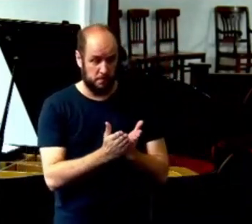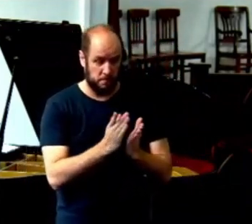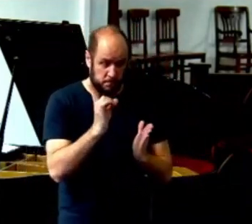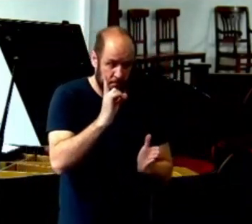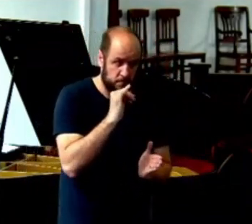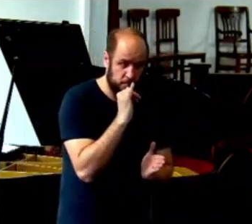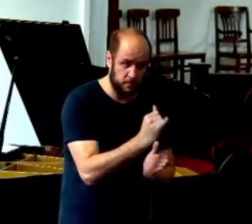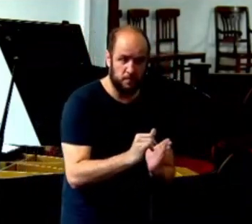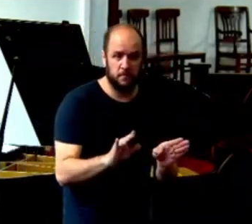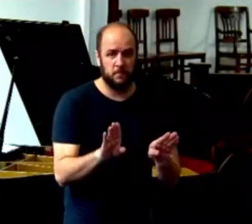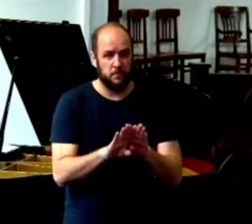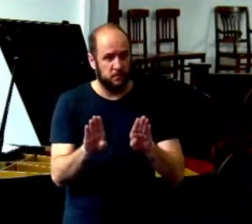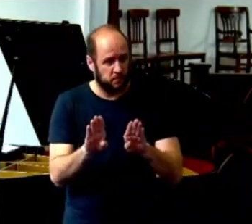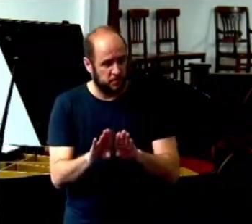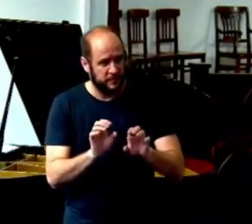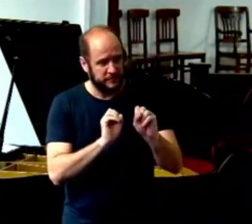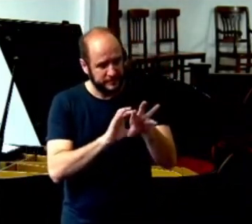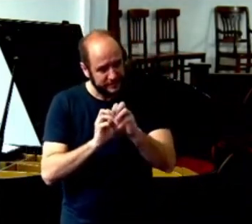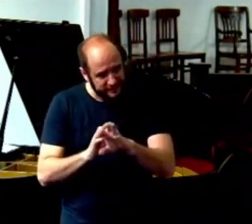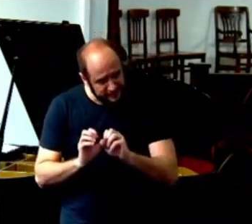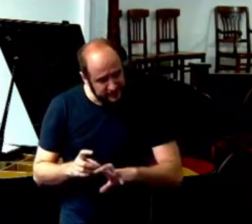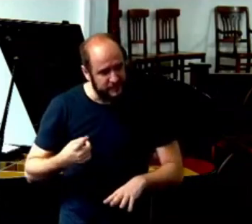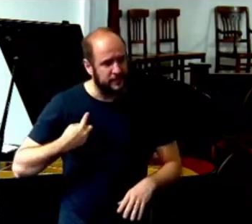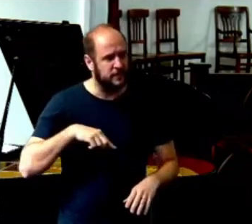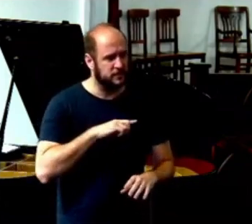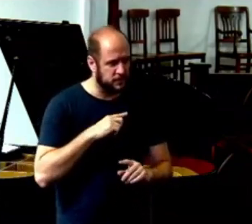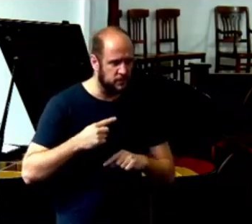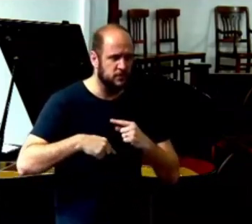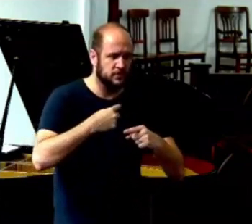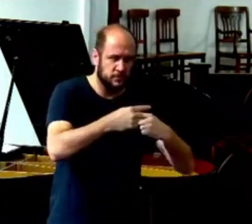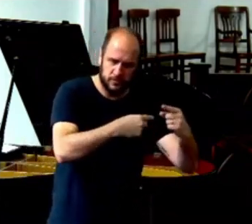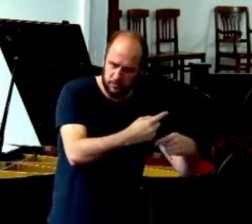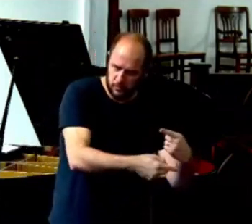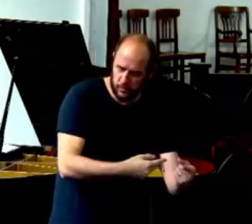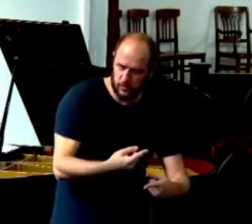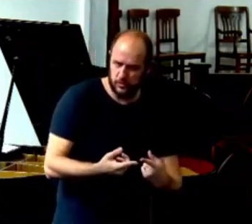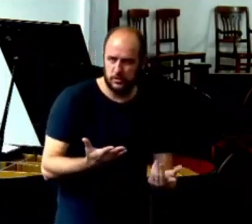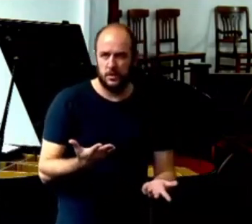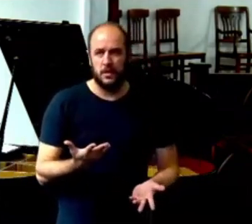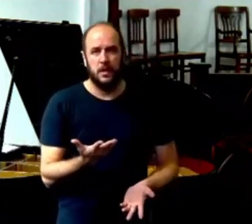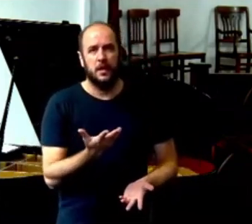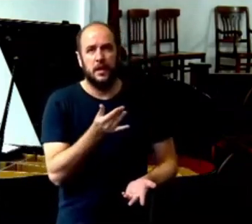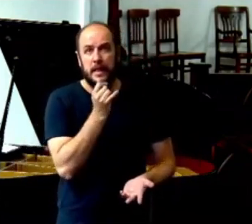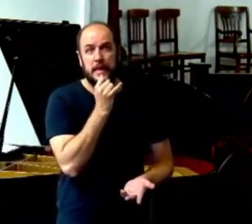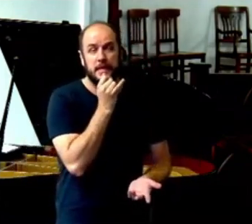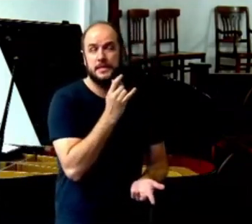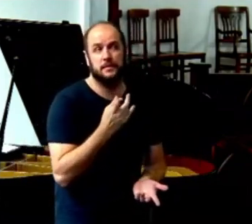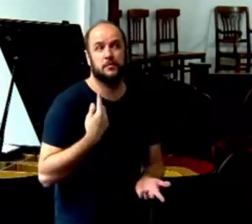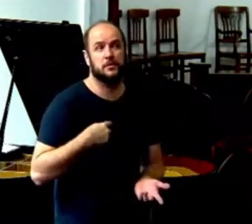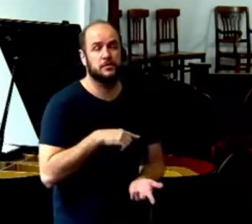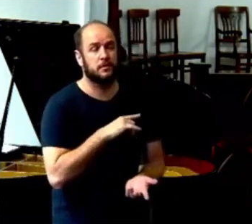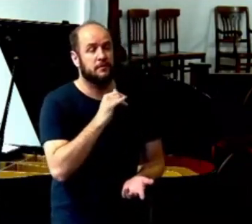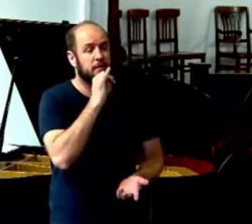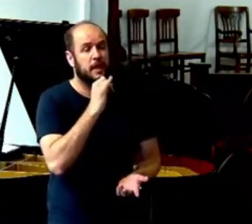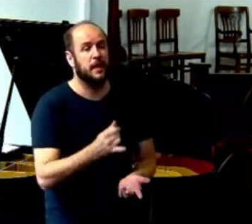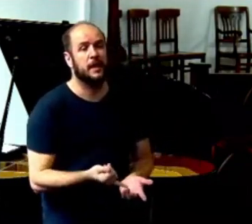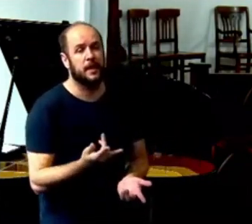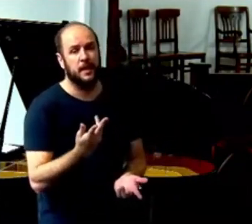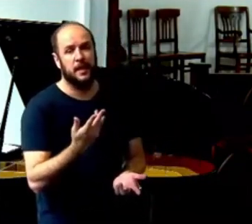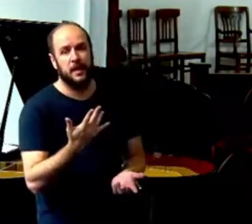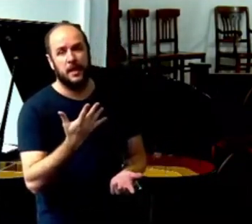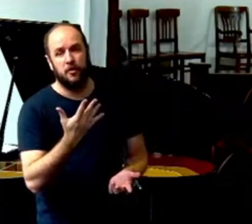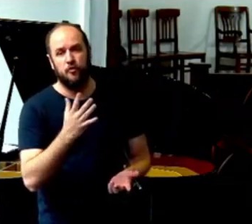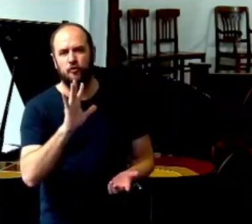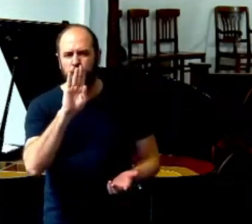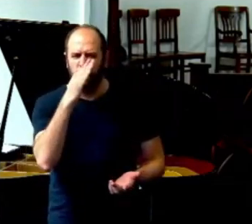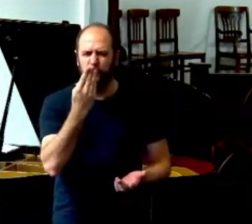texto também vai nos ensinar na sequência, por exemplo, quando falarmos a respeito dos